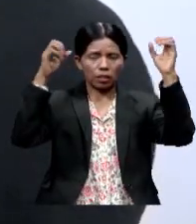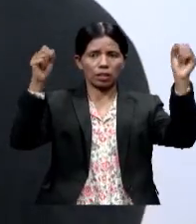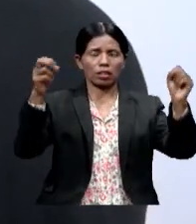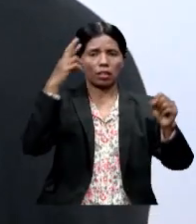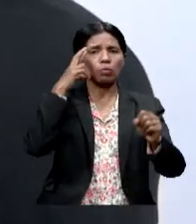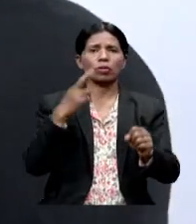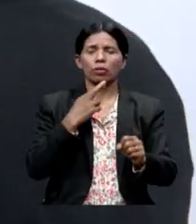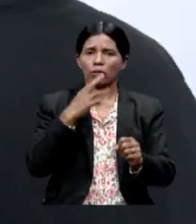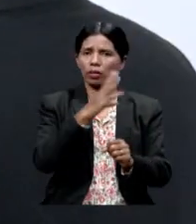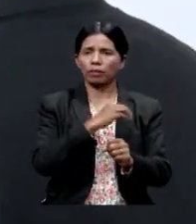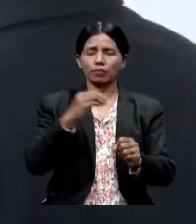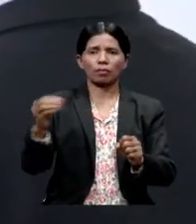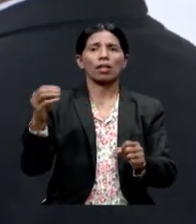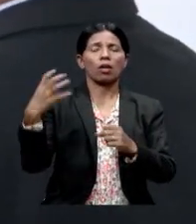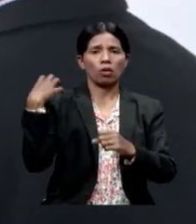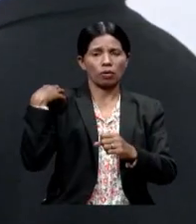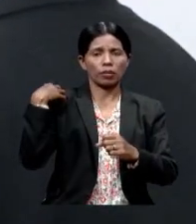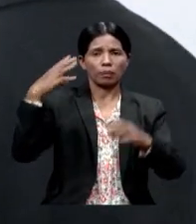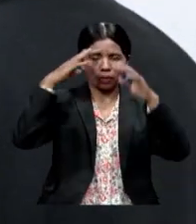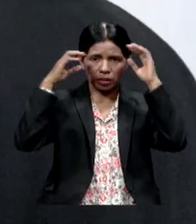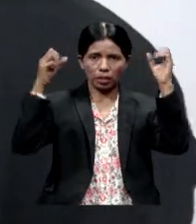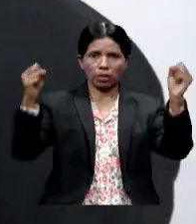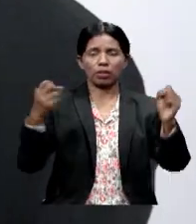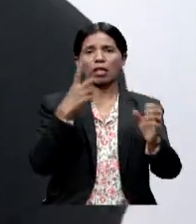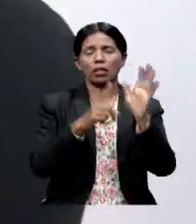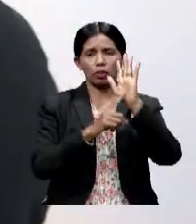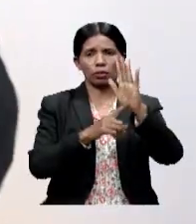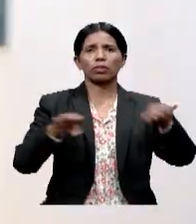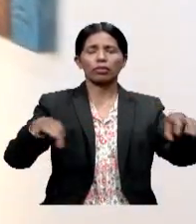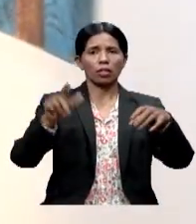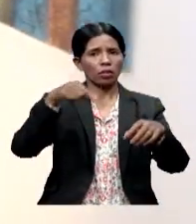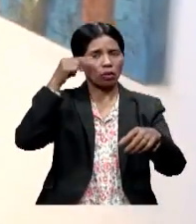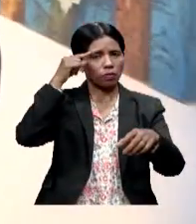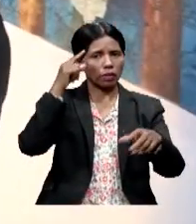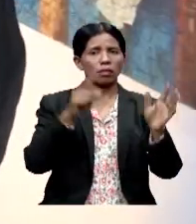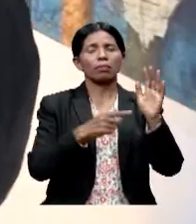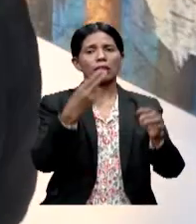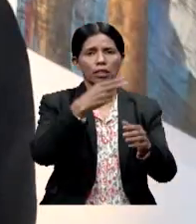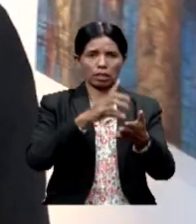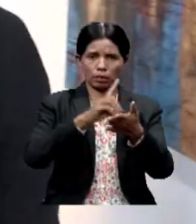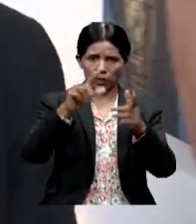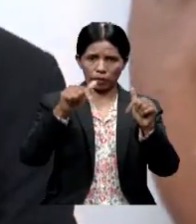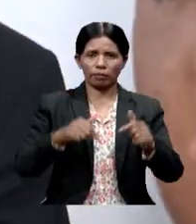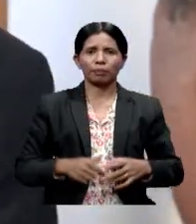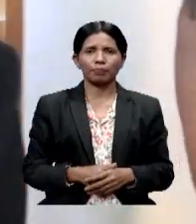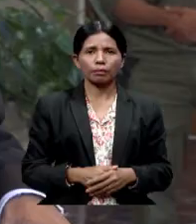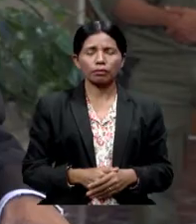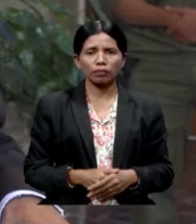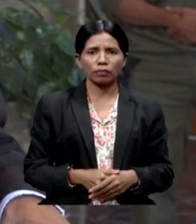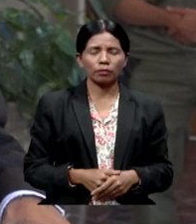José Ramos Horta e a Palácio Presidencial onde relata serviço governo nian quinta semana ne. De informar o